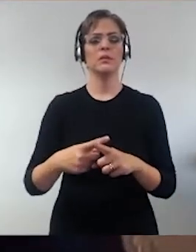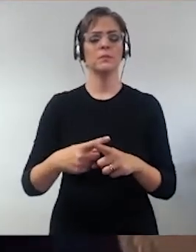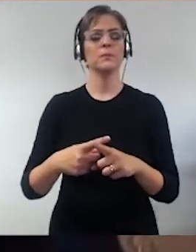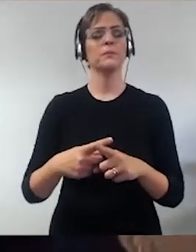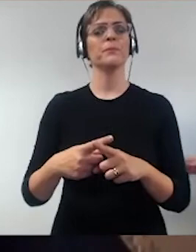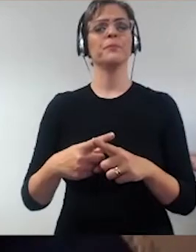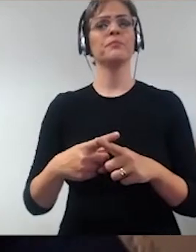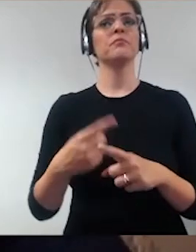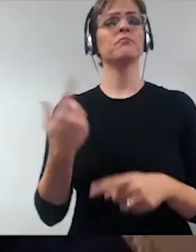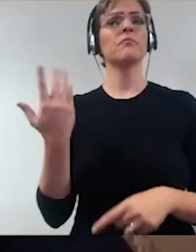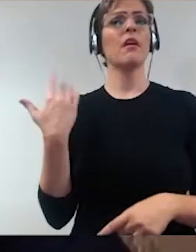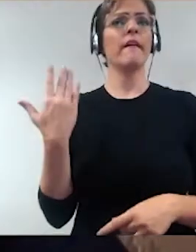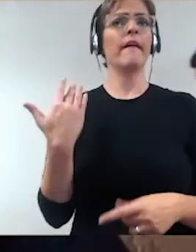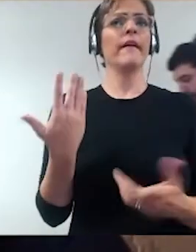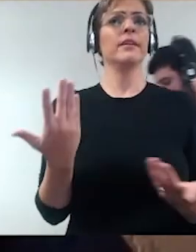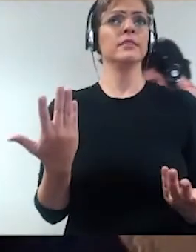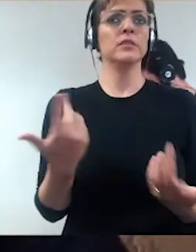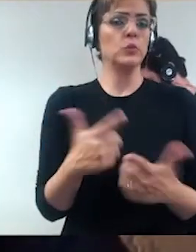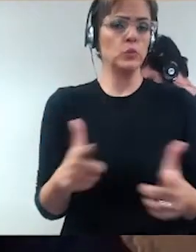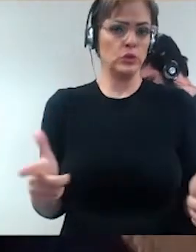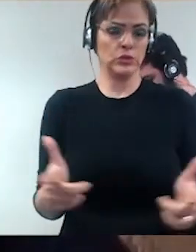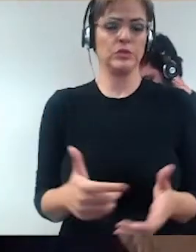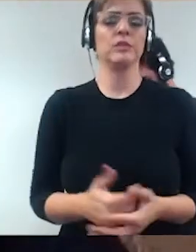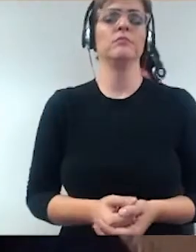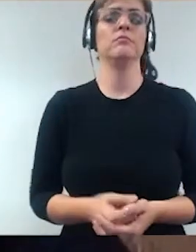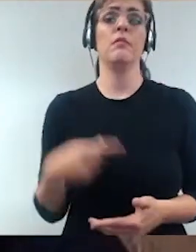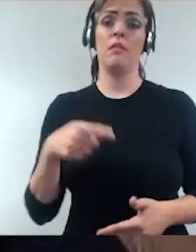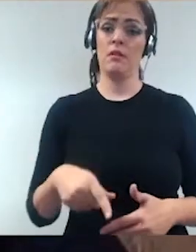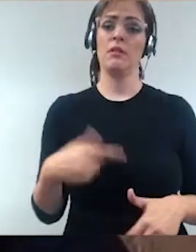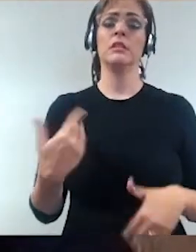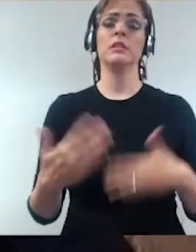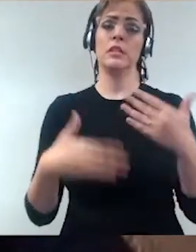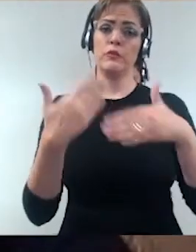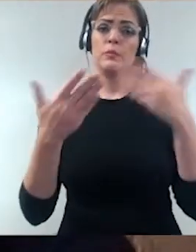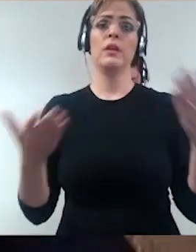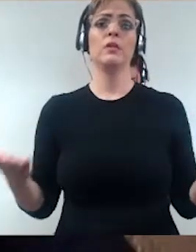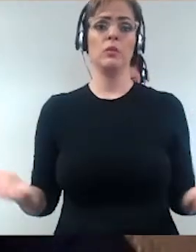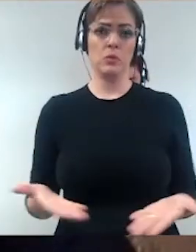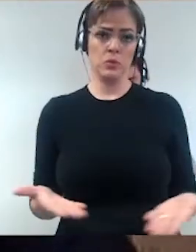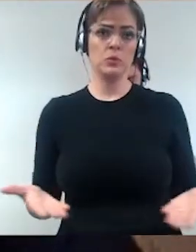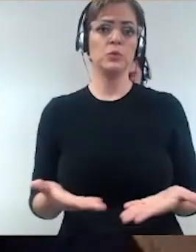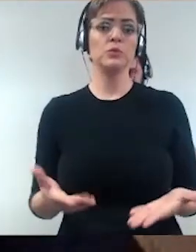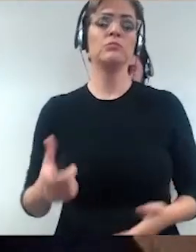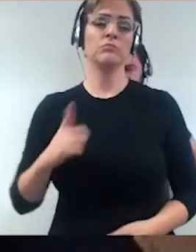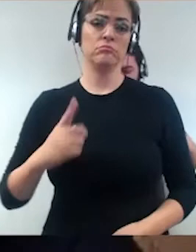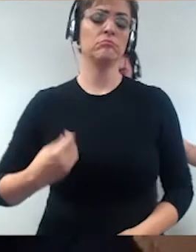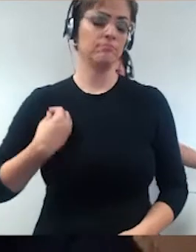clássicos do direito à privacidade. Então, esse desenvolvimento que nós vemos hoje no Brasil,